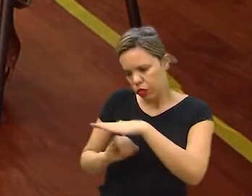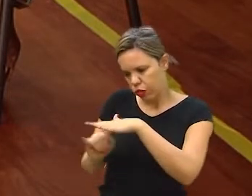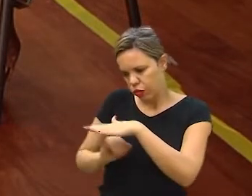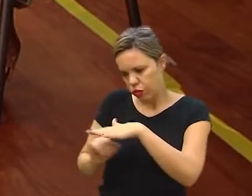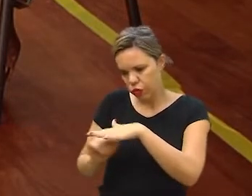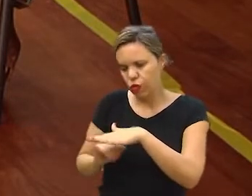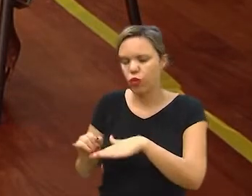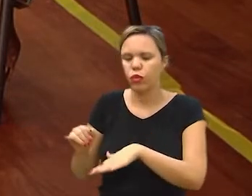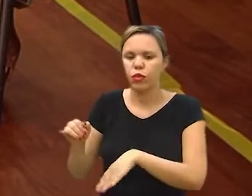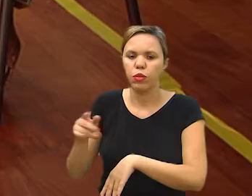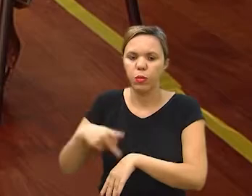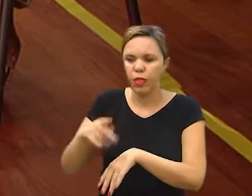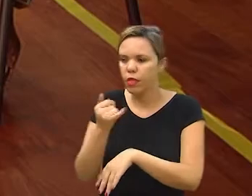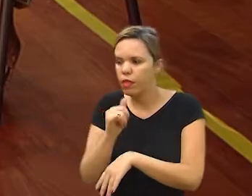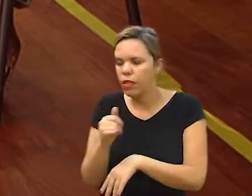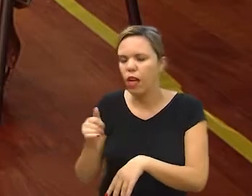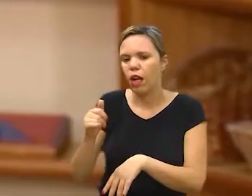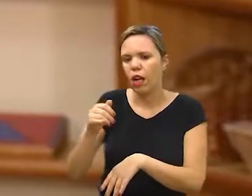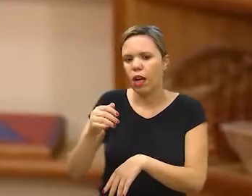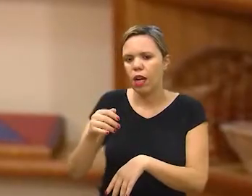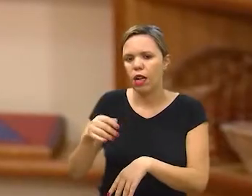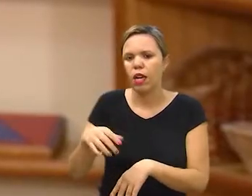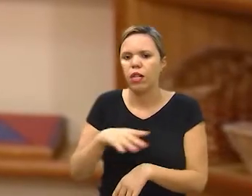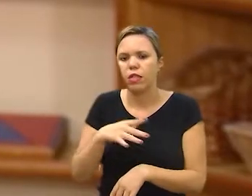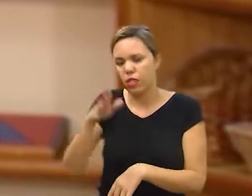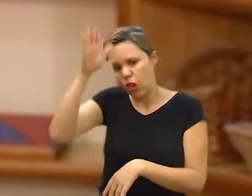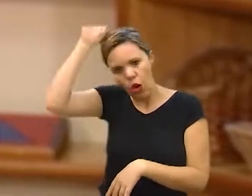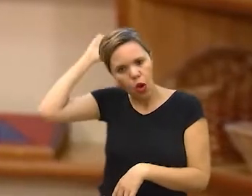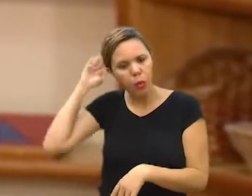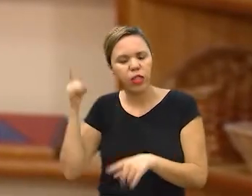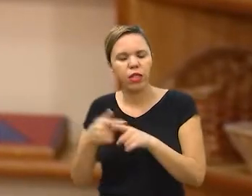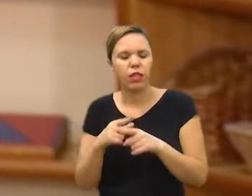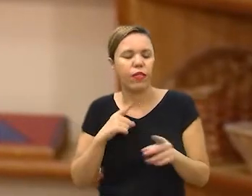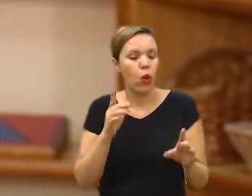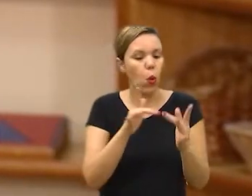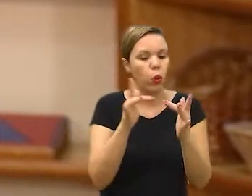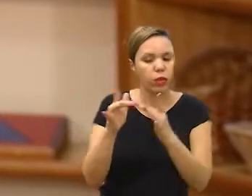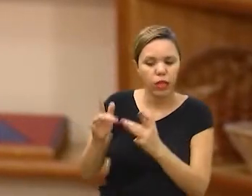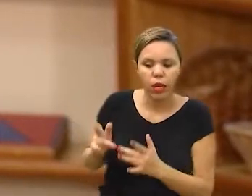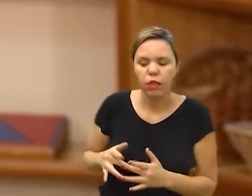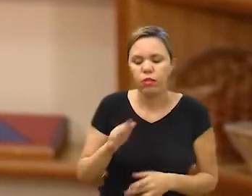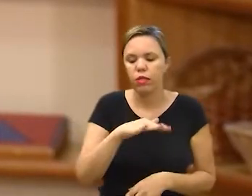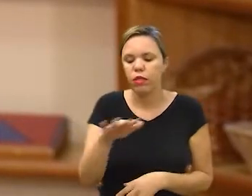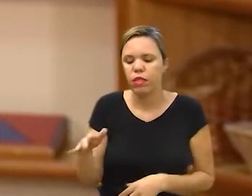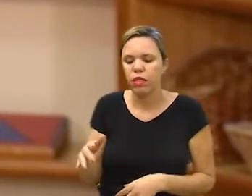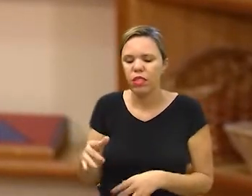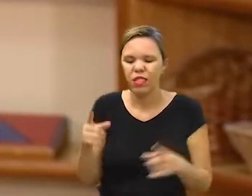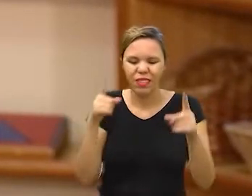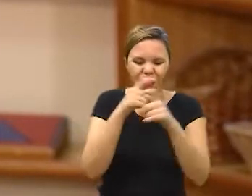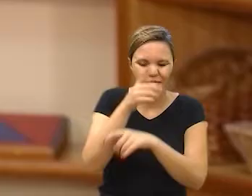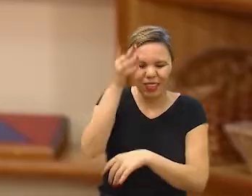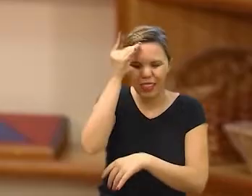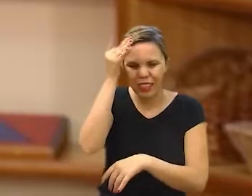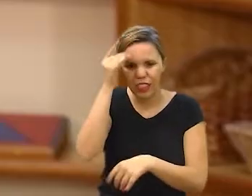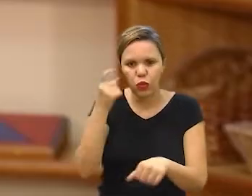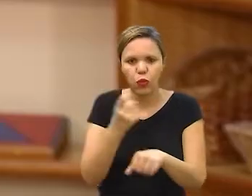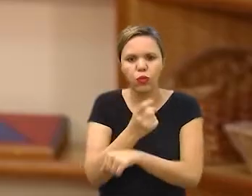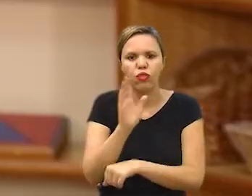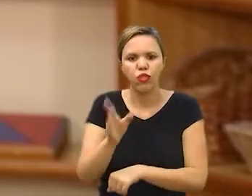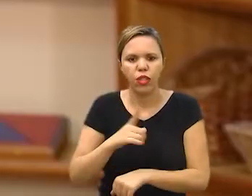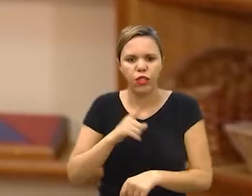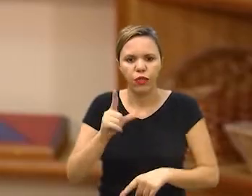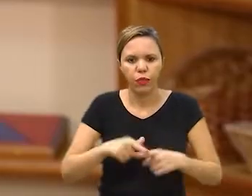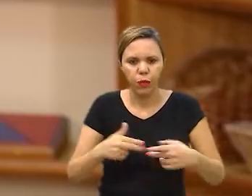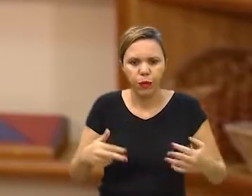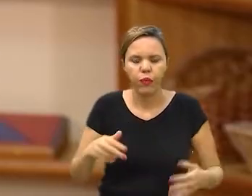em Roma, ela teve contato com crianças que tinham uma dificuldade de aprendizado. E aí, pesquisando, ela descobriu que haviam já alguns materiais